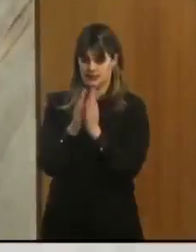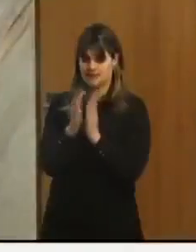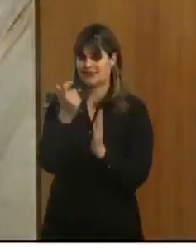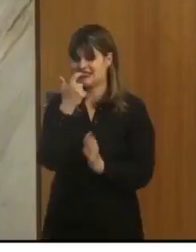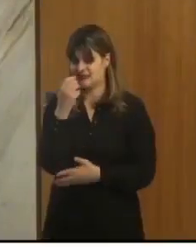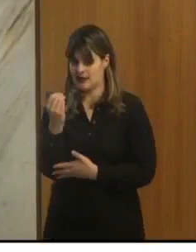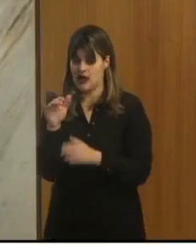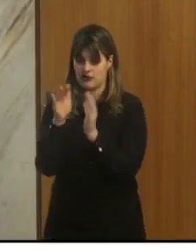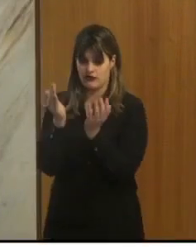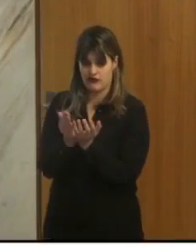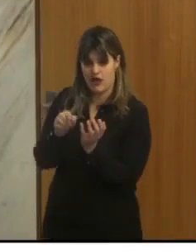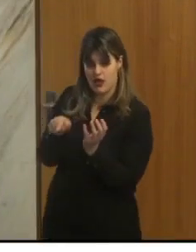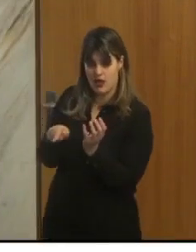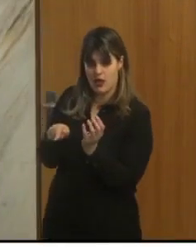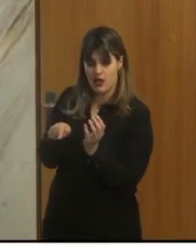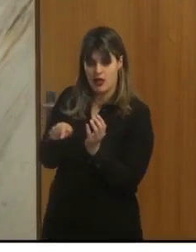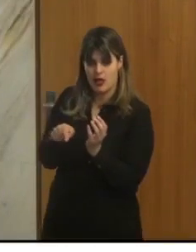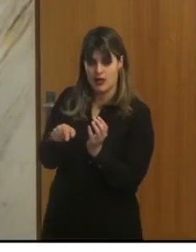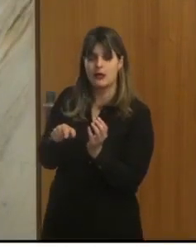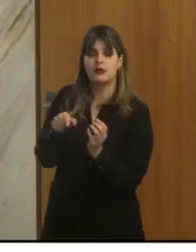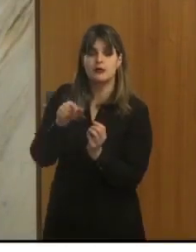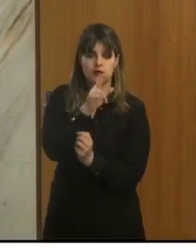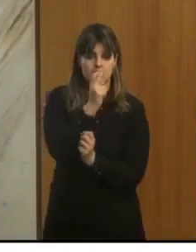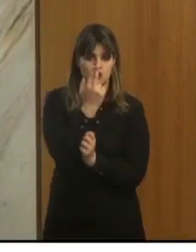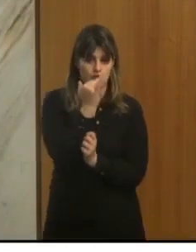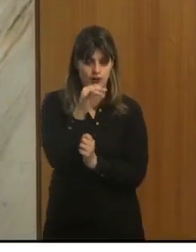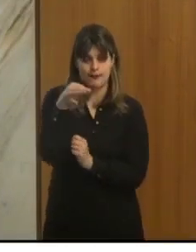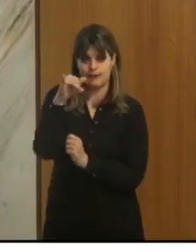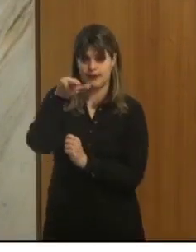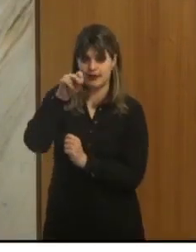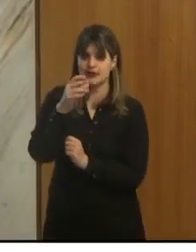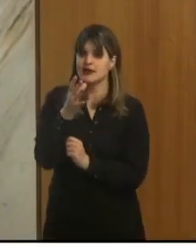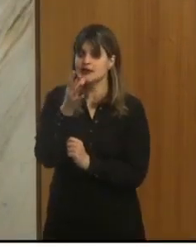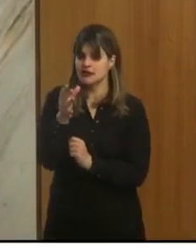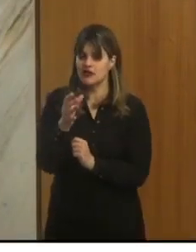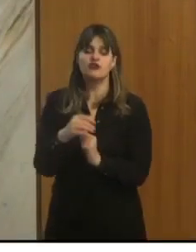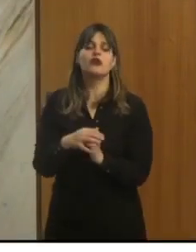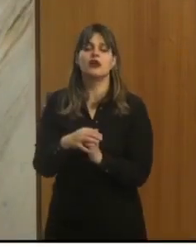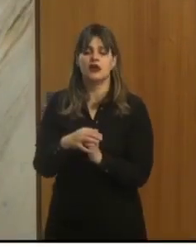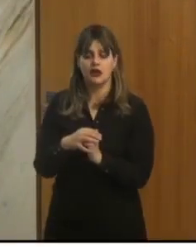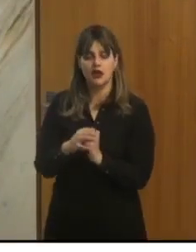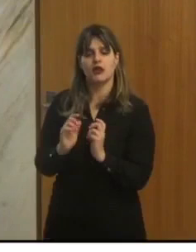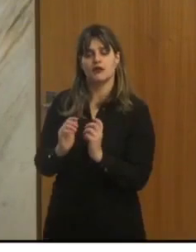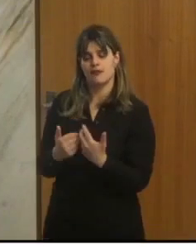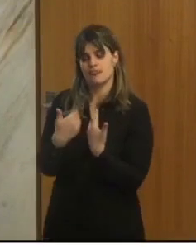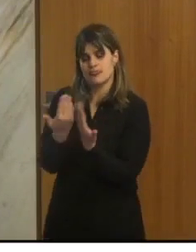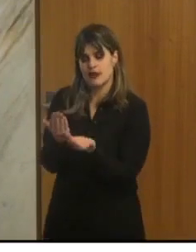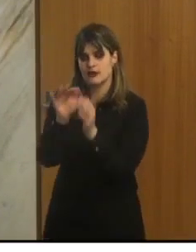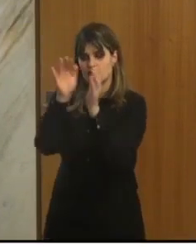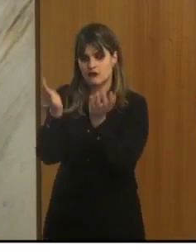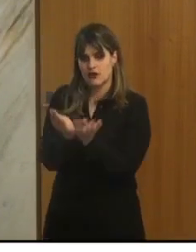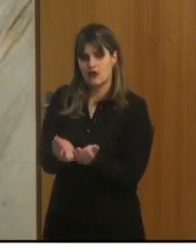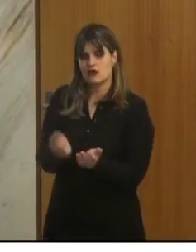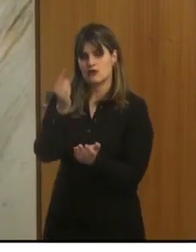armilar, que, de acordo com Rui de Pina, diz: e lhe deu por divisa uma esfera que é a figura